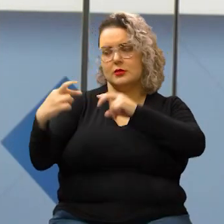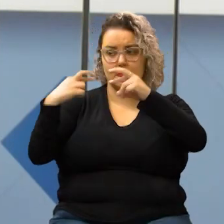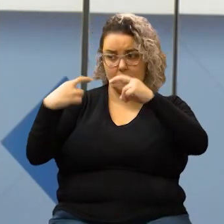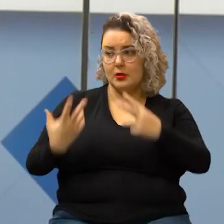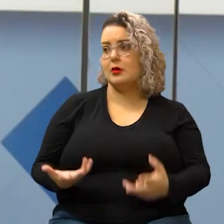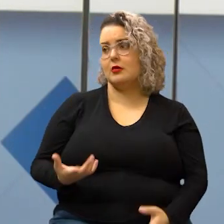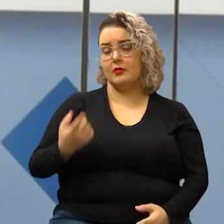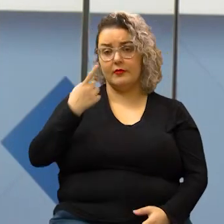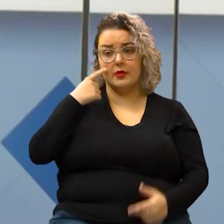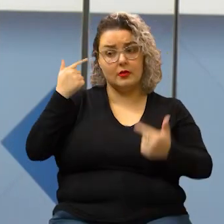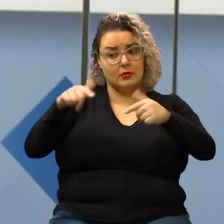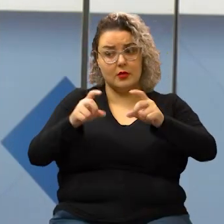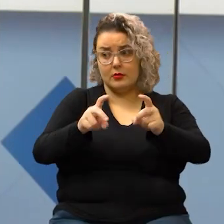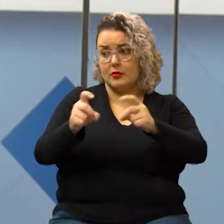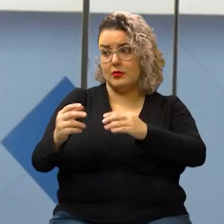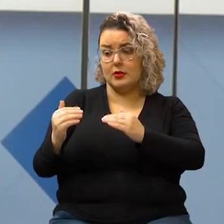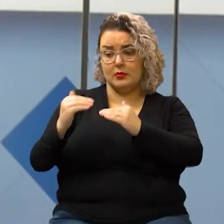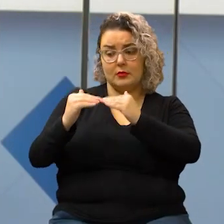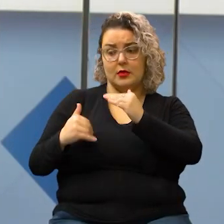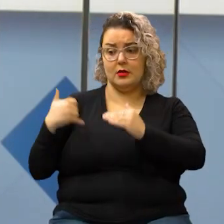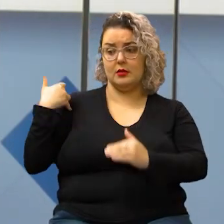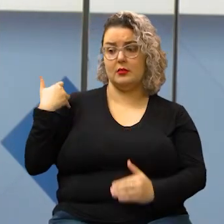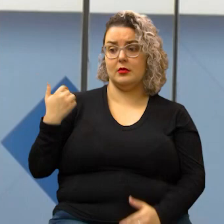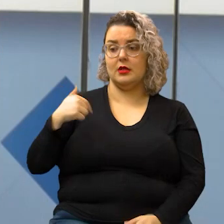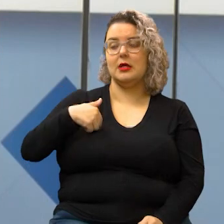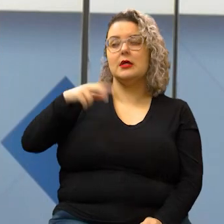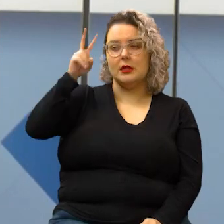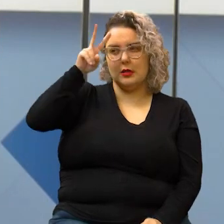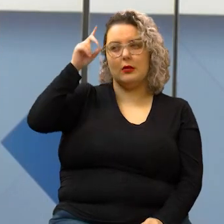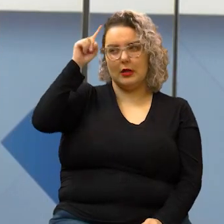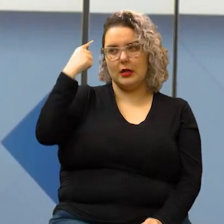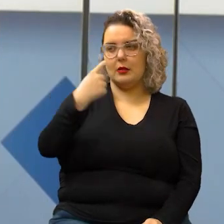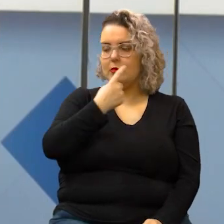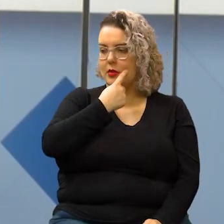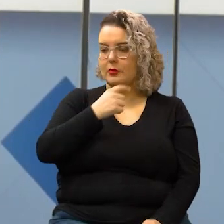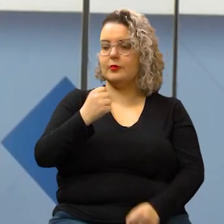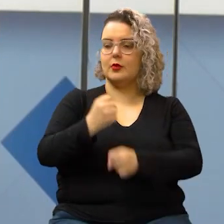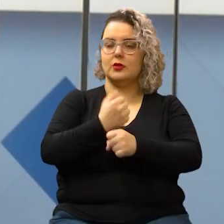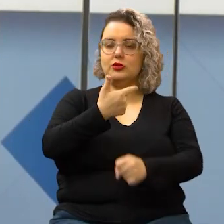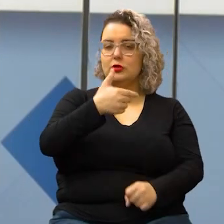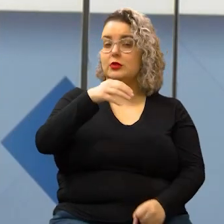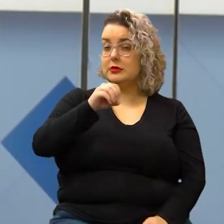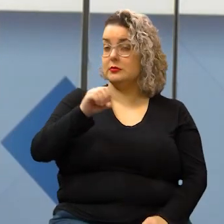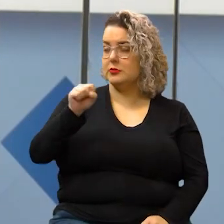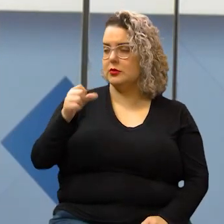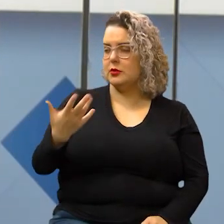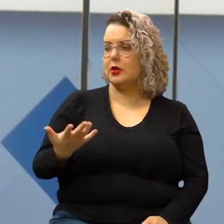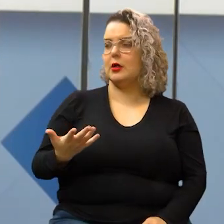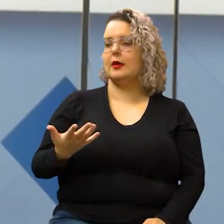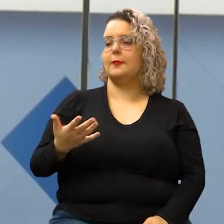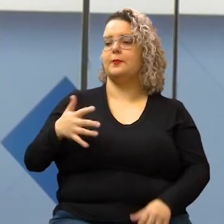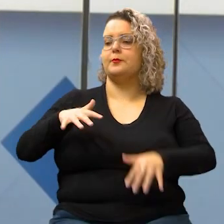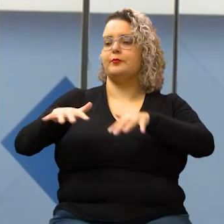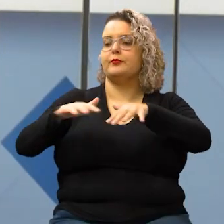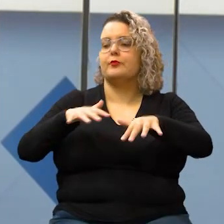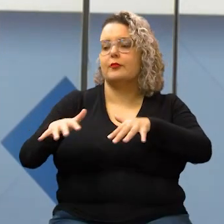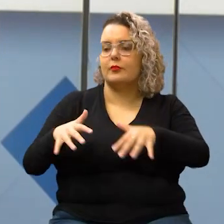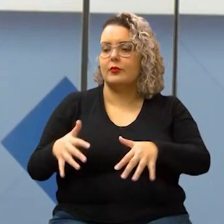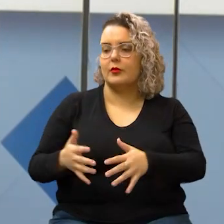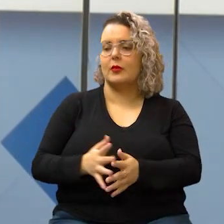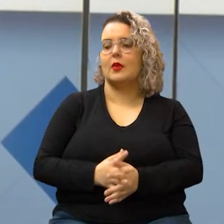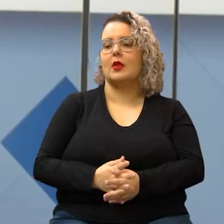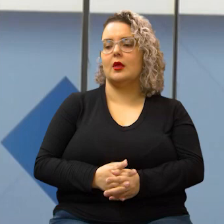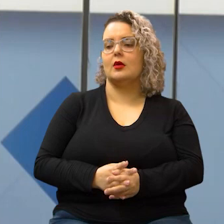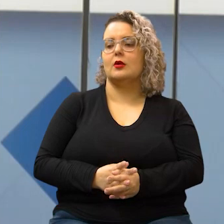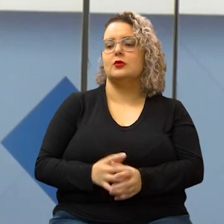vendo um estabelecimento vender para menor? E aí eu lembro, Mina, em 2008, na época do movimento Sou Feliz Sem Drogas, junto